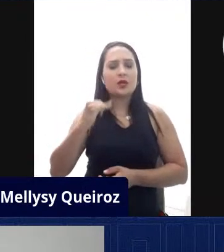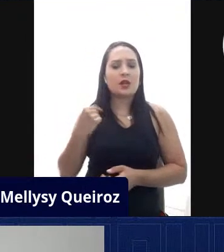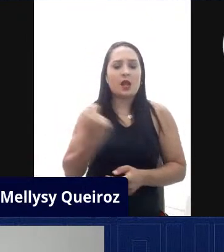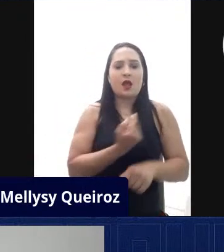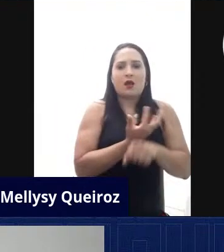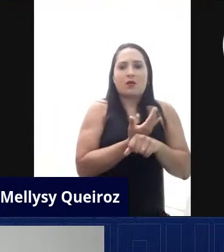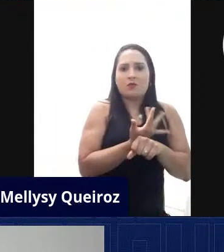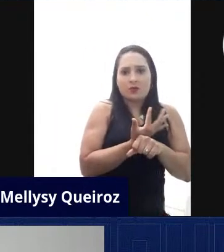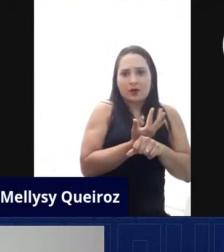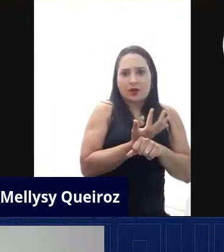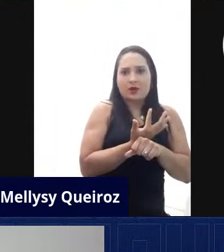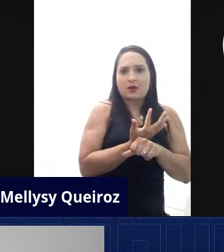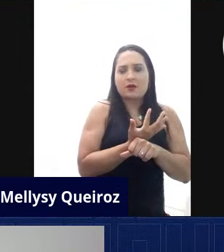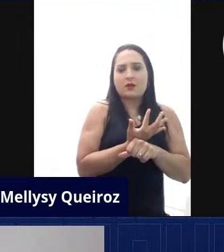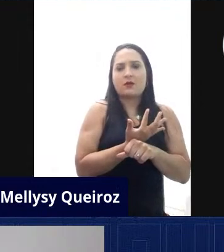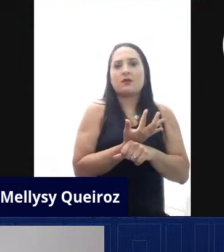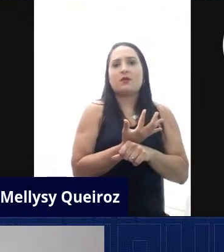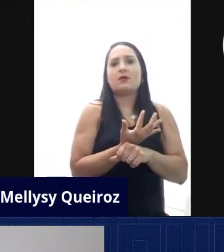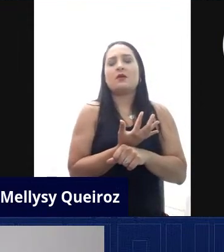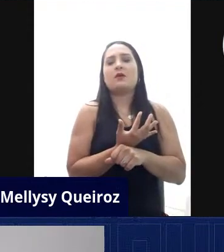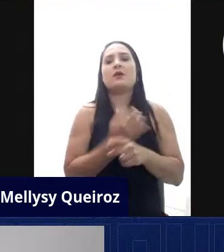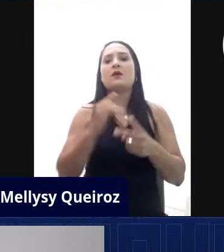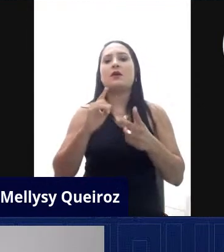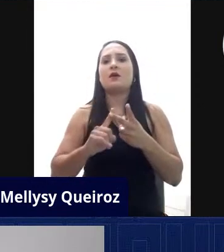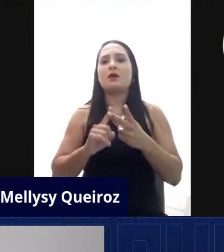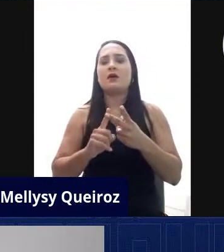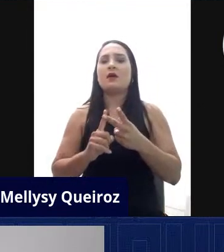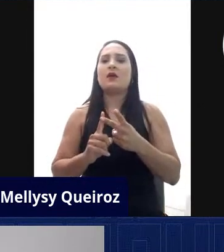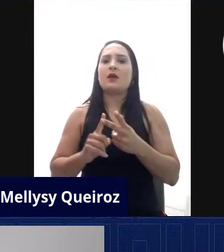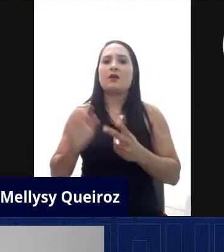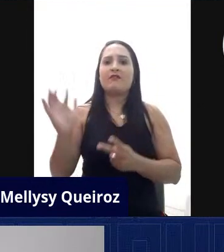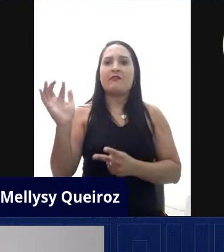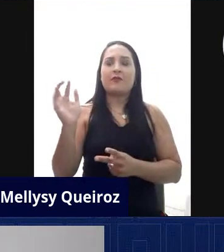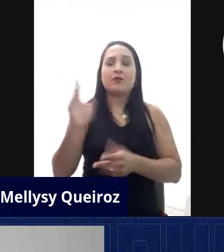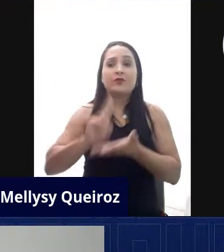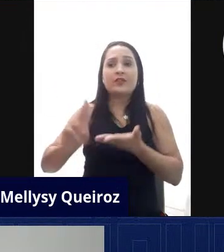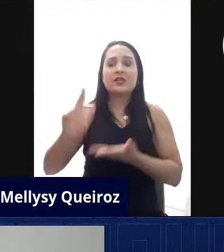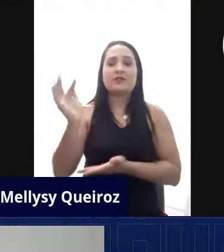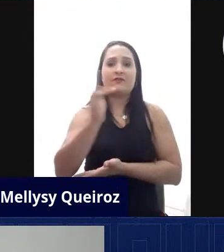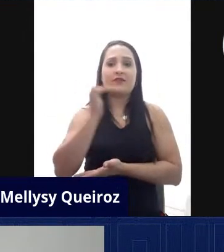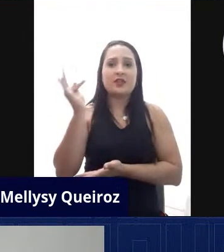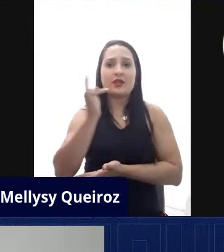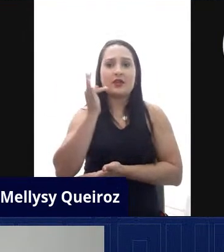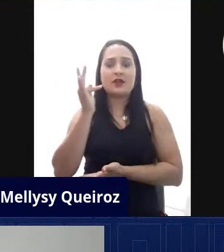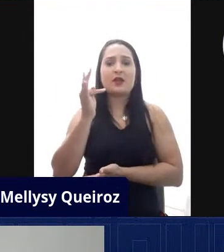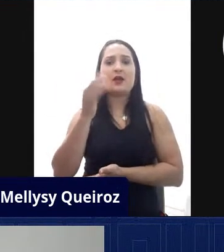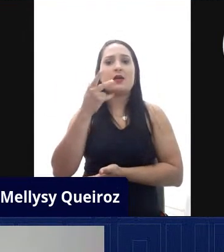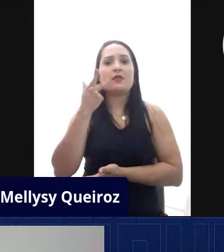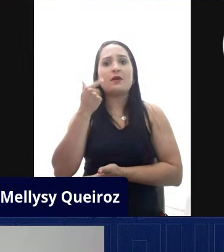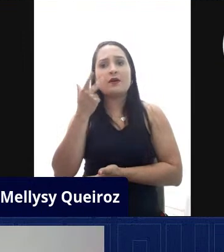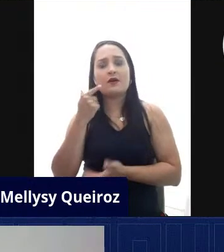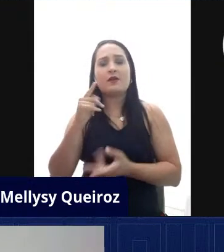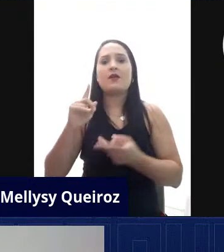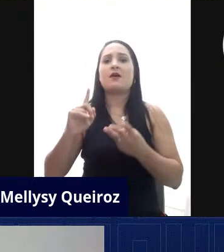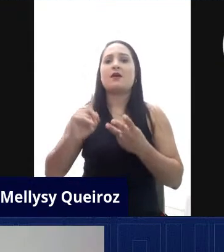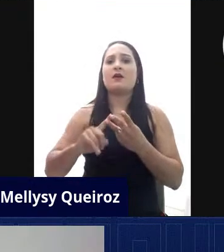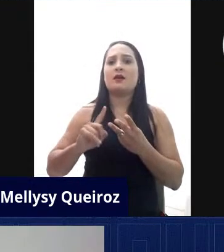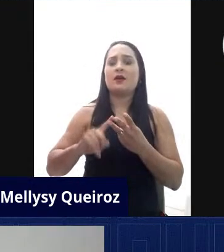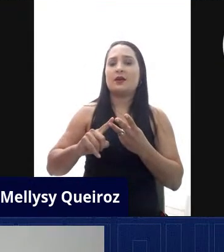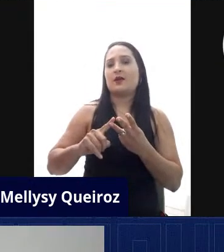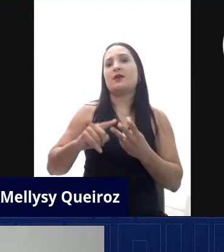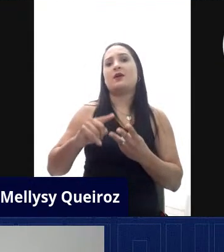UFRPE, a Universidade Federal do Ceará, a Universidade Federal da Paraíba e Federal de Campina Grande, só no nível